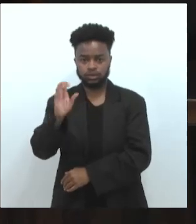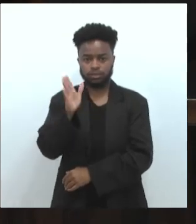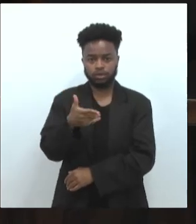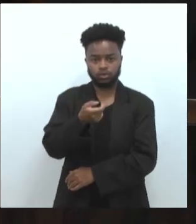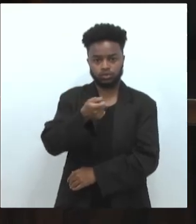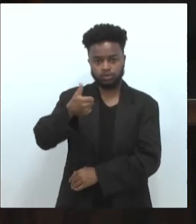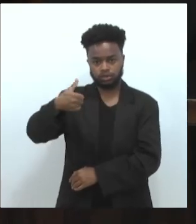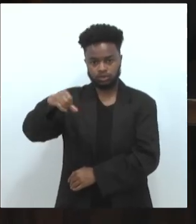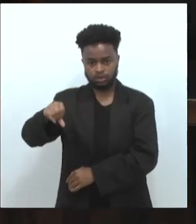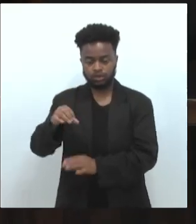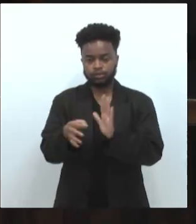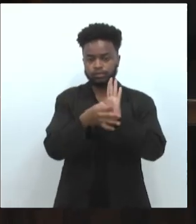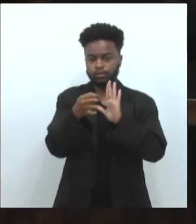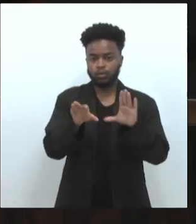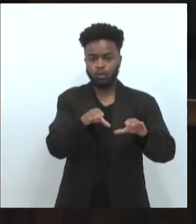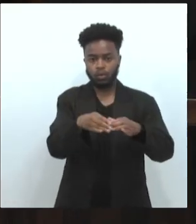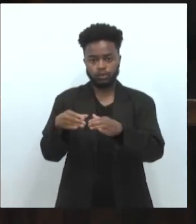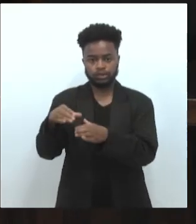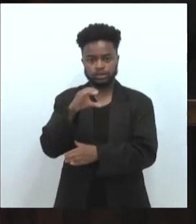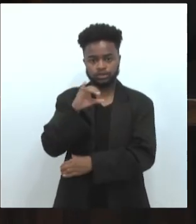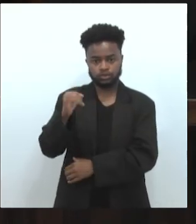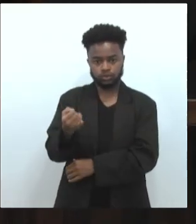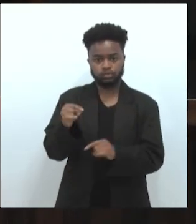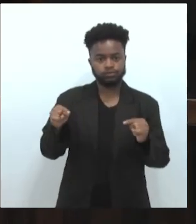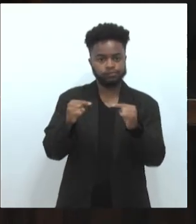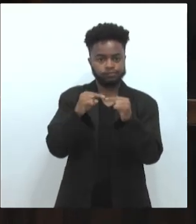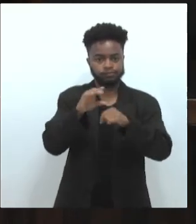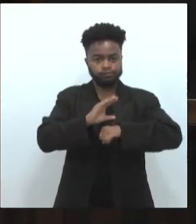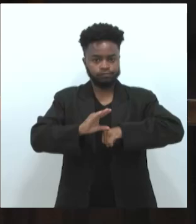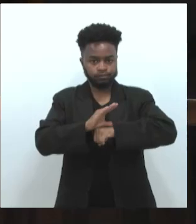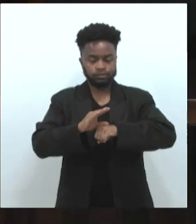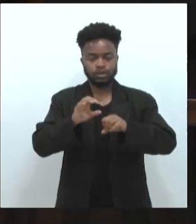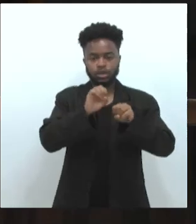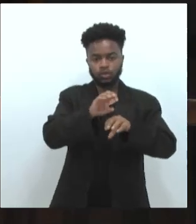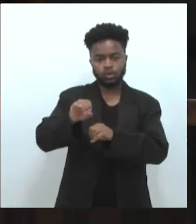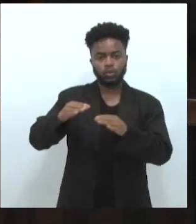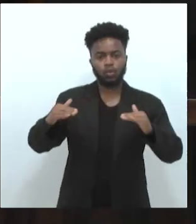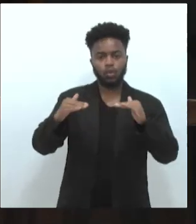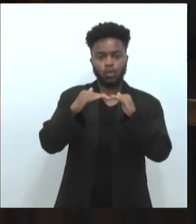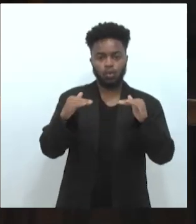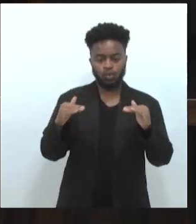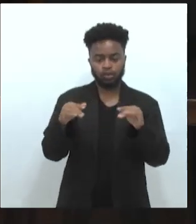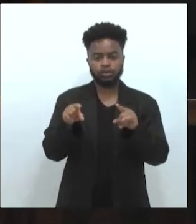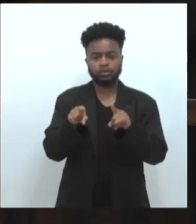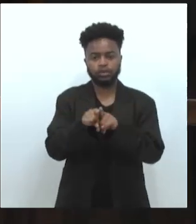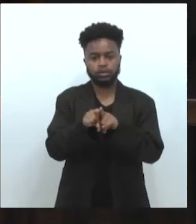9.765/2019. Parecer das comissões de Constituição e Justiça pela Constitucionalidade e Educação favorável, com